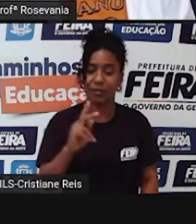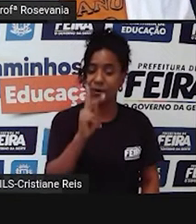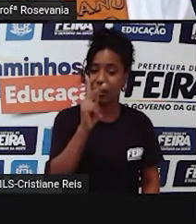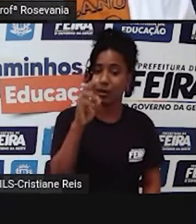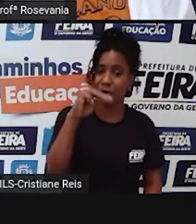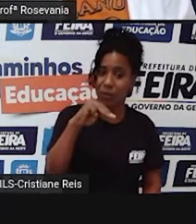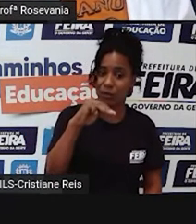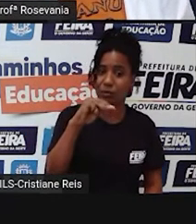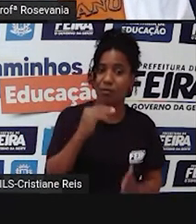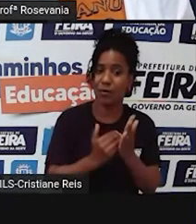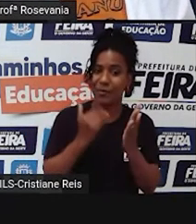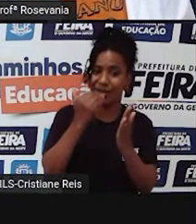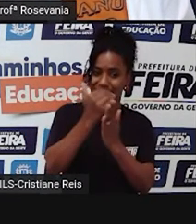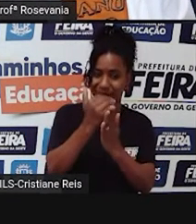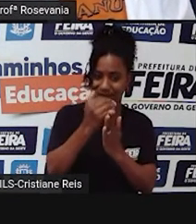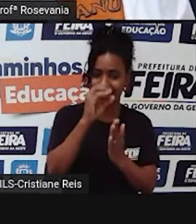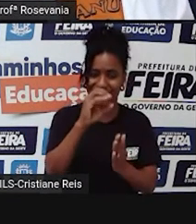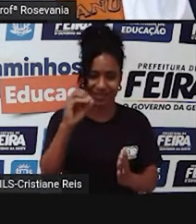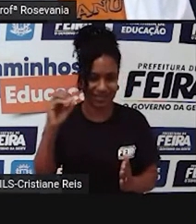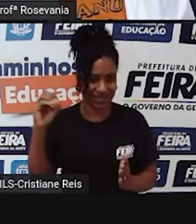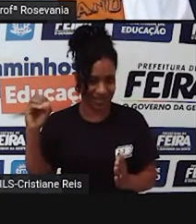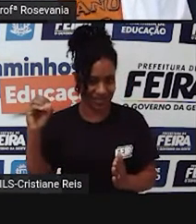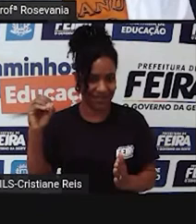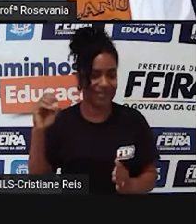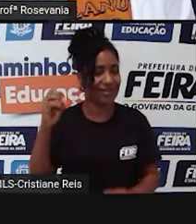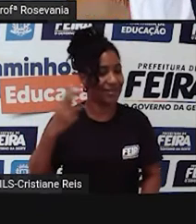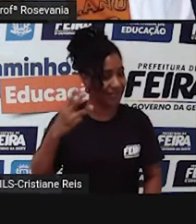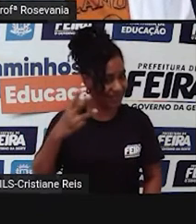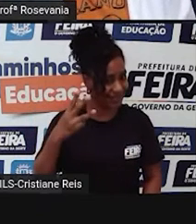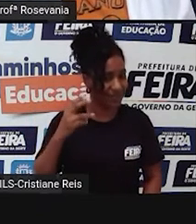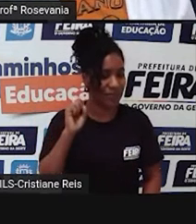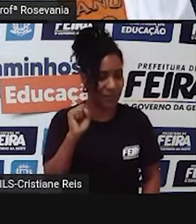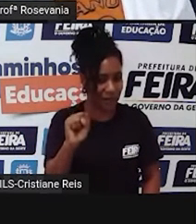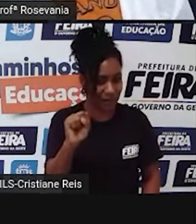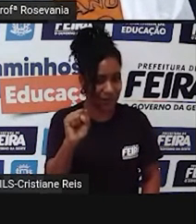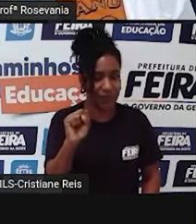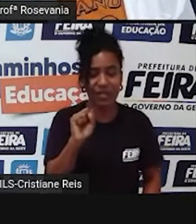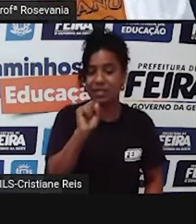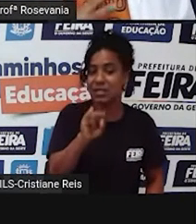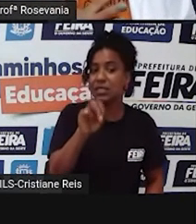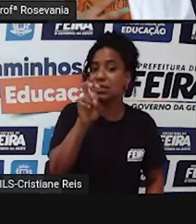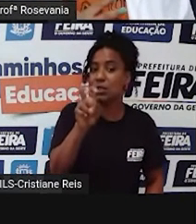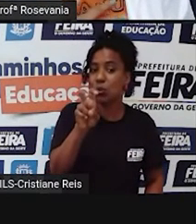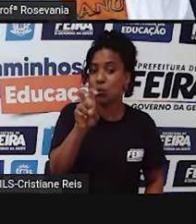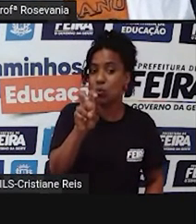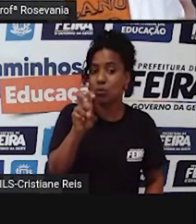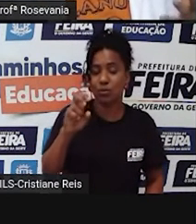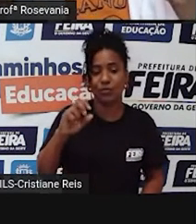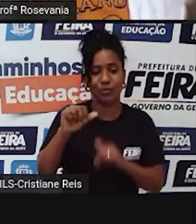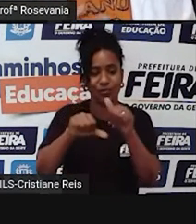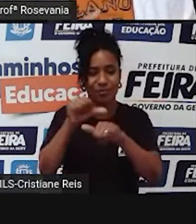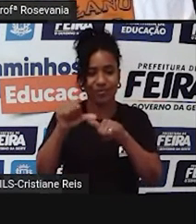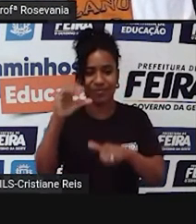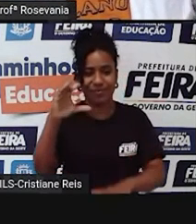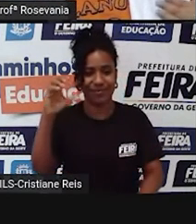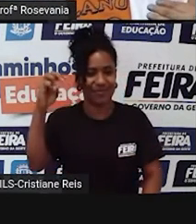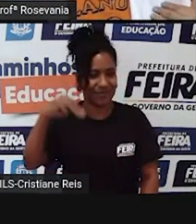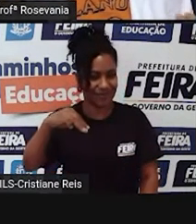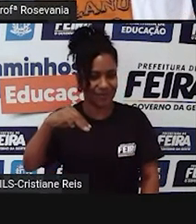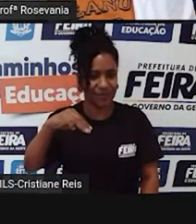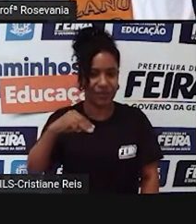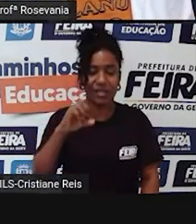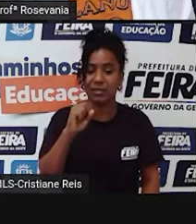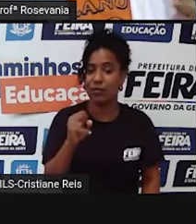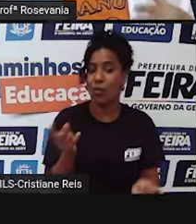para aumentar, eu acrescento aquelas três casinhas para o metro, ou cinco casinhas para o centímetro. Se eu tiver